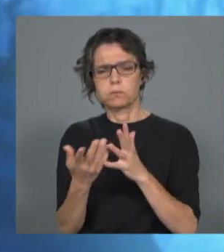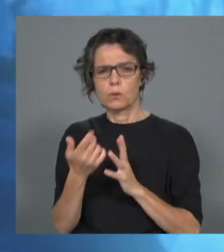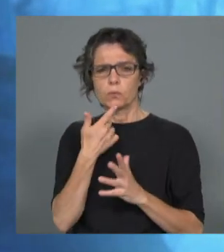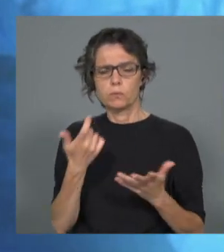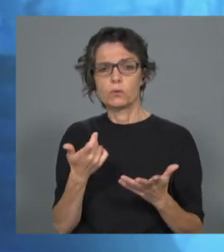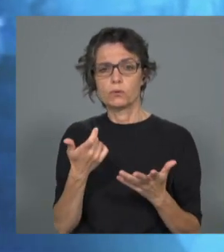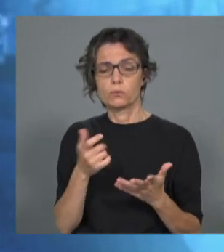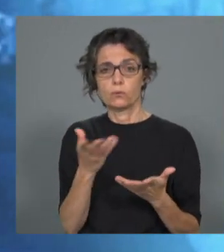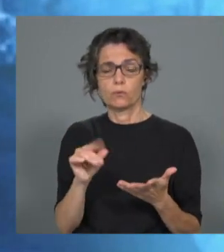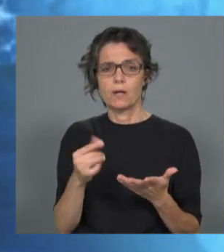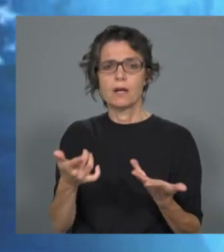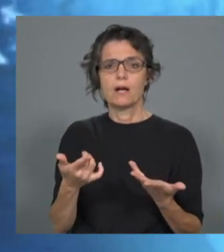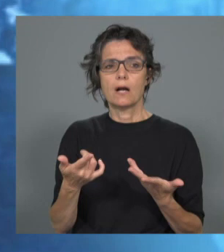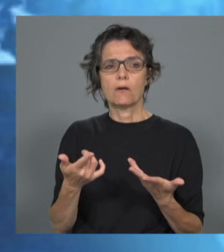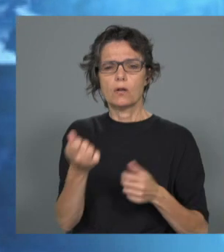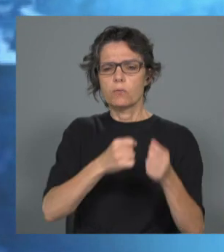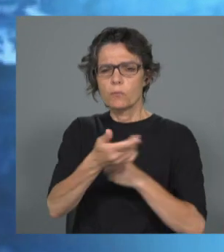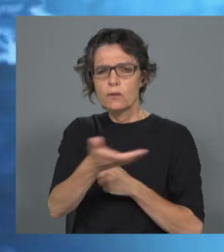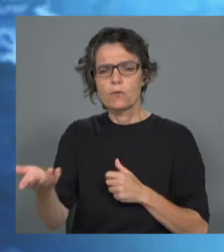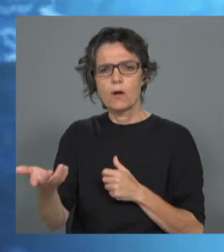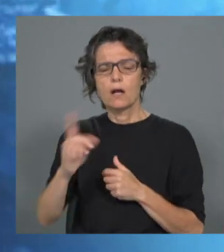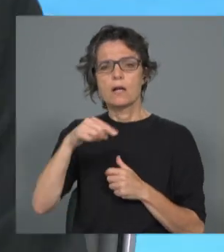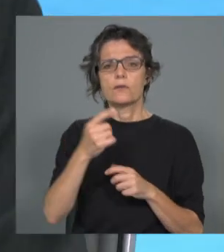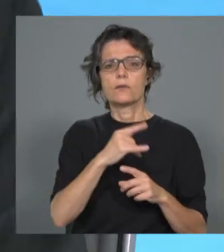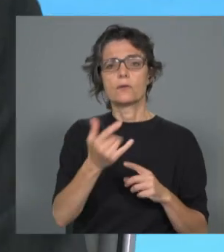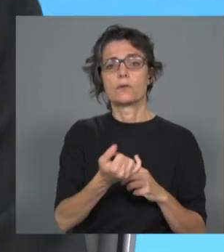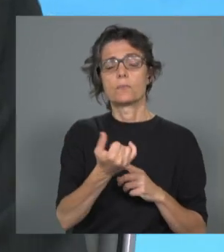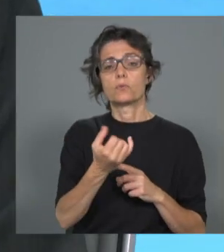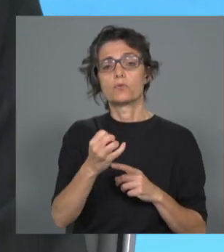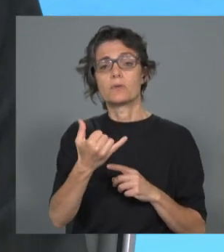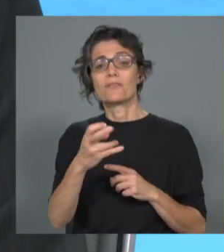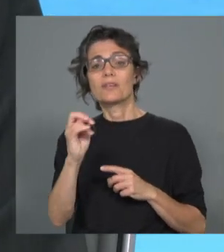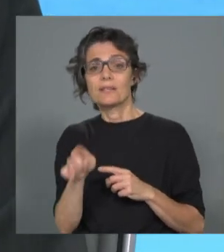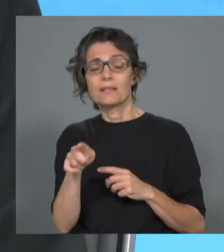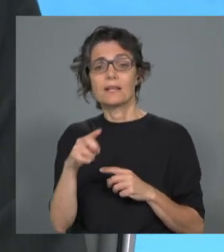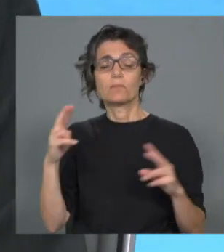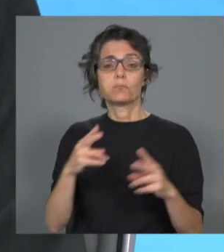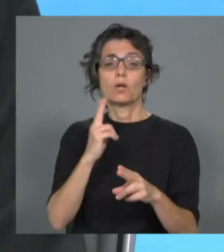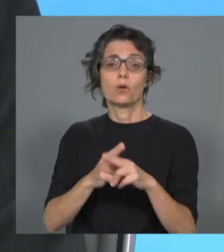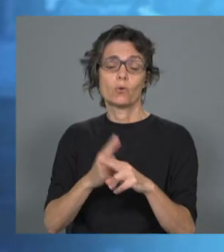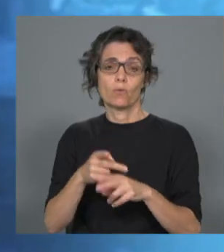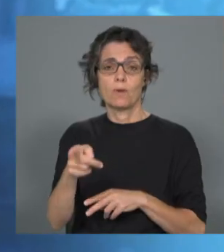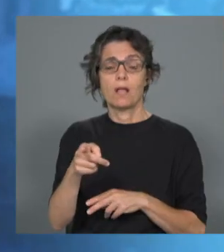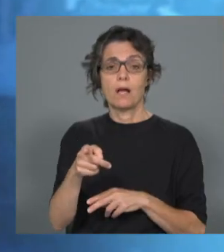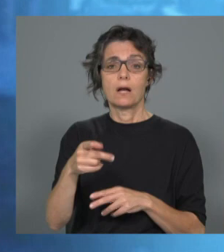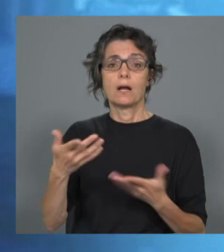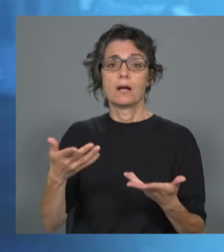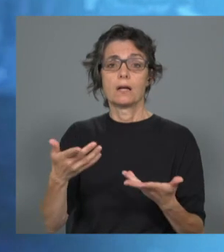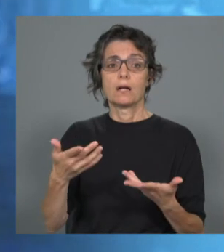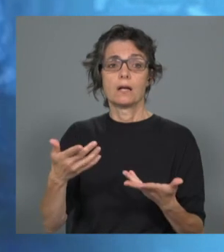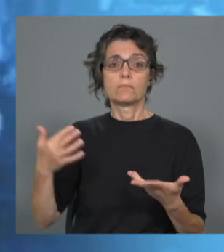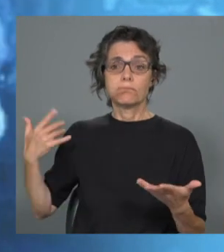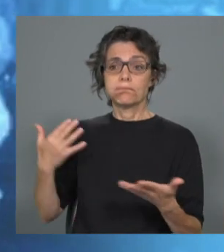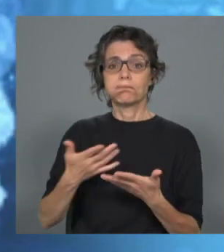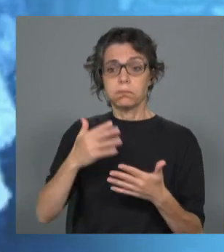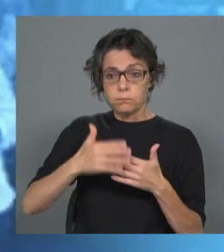no final de 2023 do Sínodo em Roma. Há toda uma dinâmica que se iniciou e que convinha agora dar